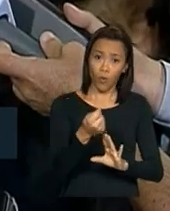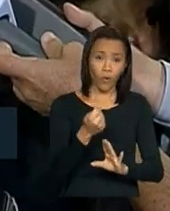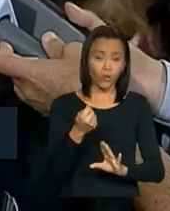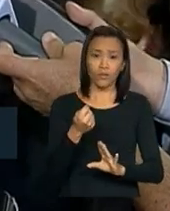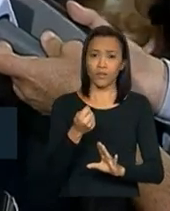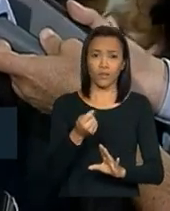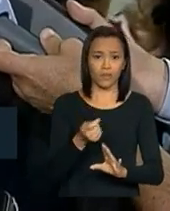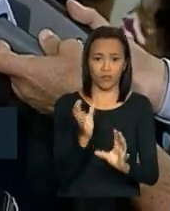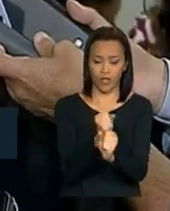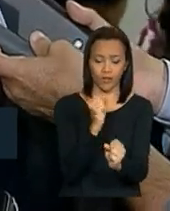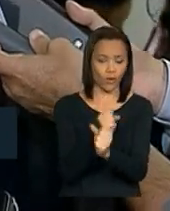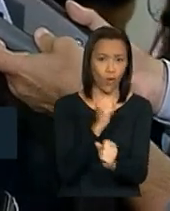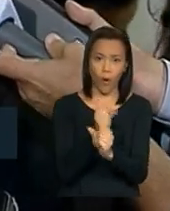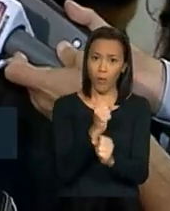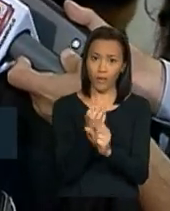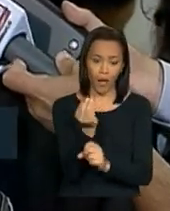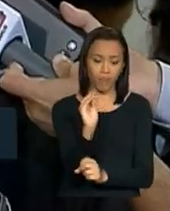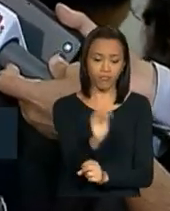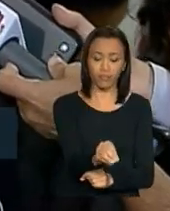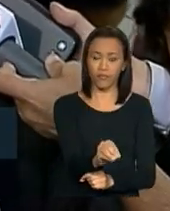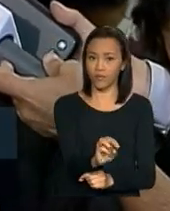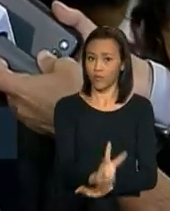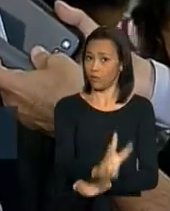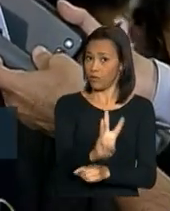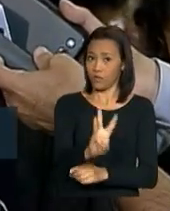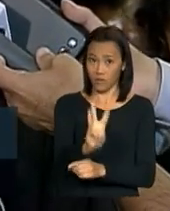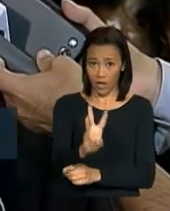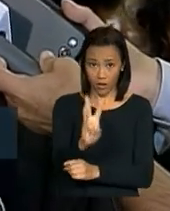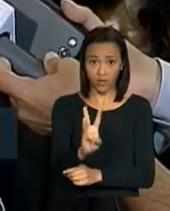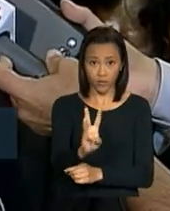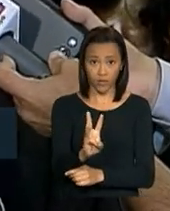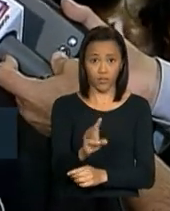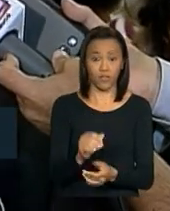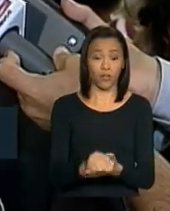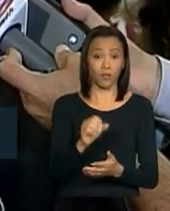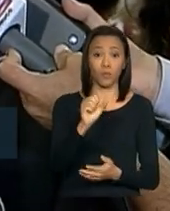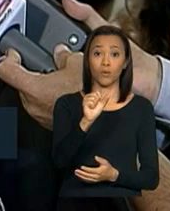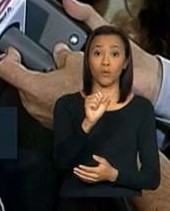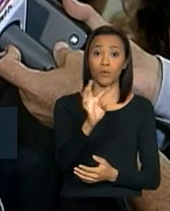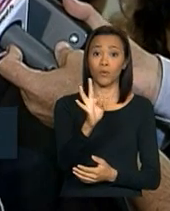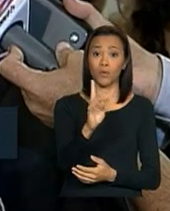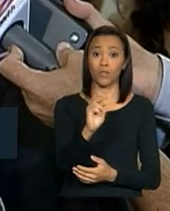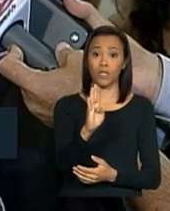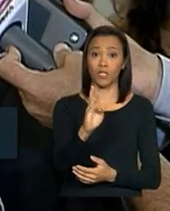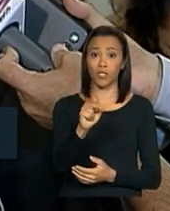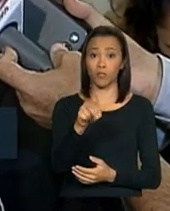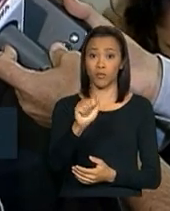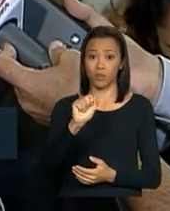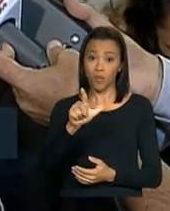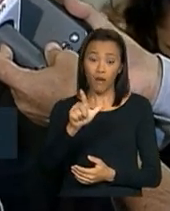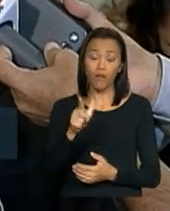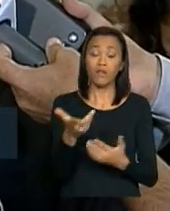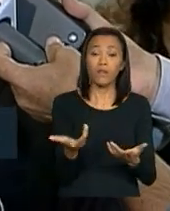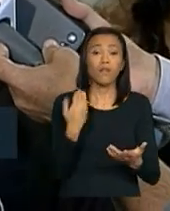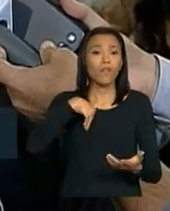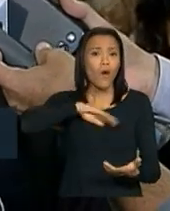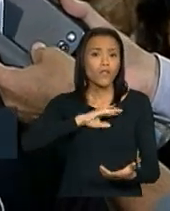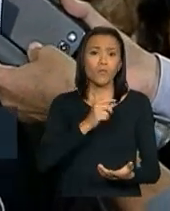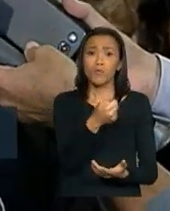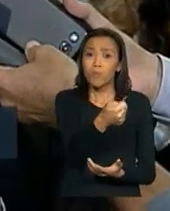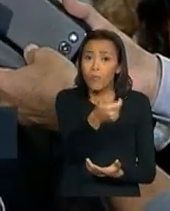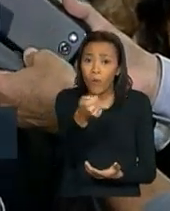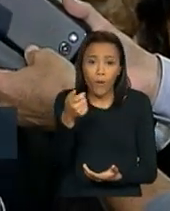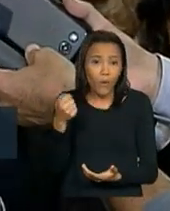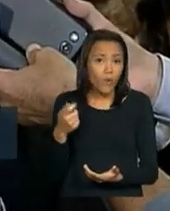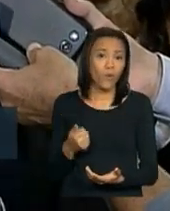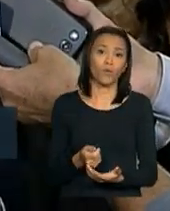do Tribunal Superior Eleitoral. E uma coisa aqui que é importante, nós somos um dos poucos partidos que